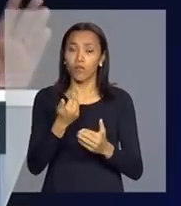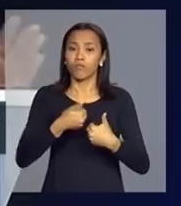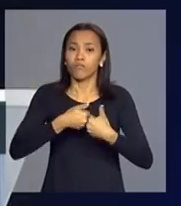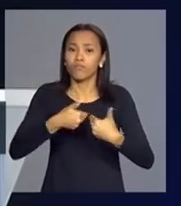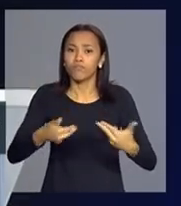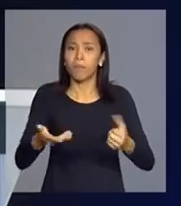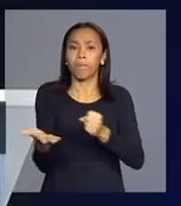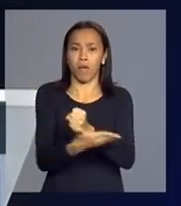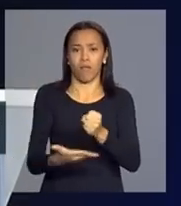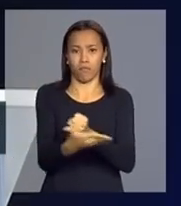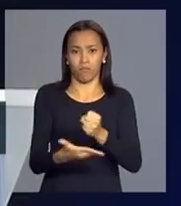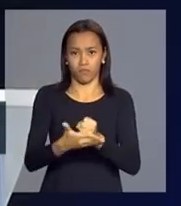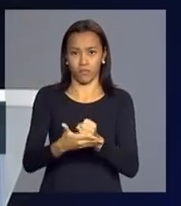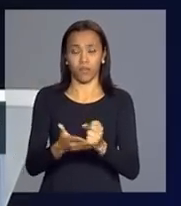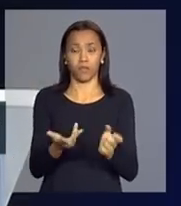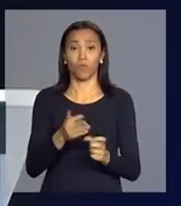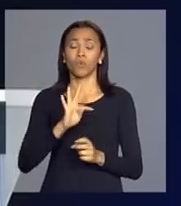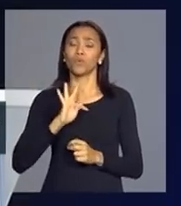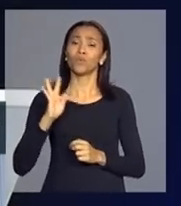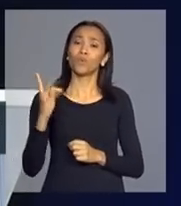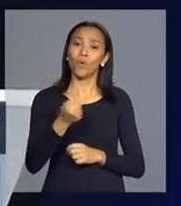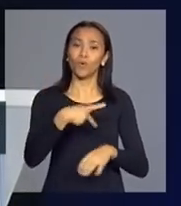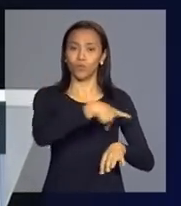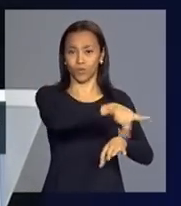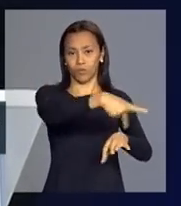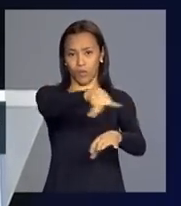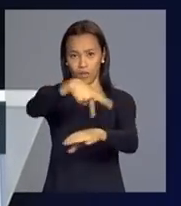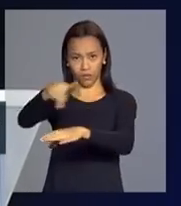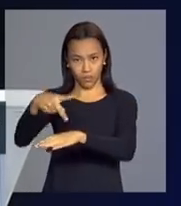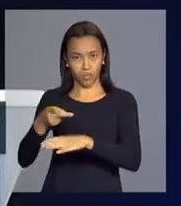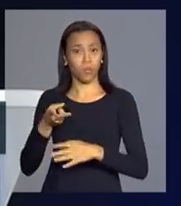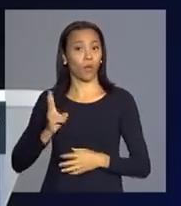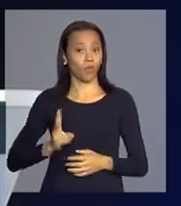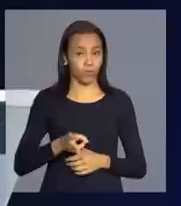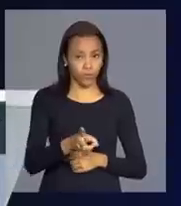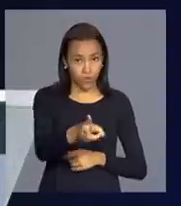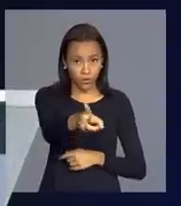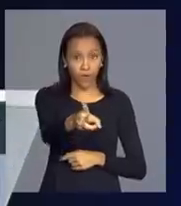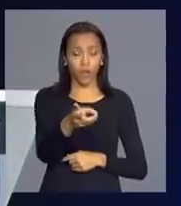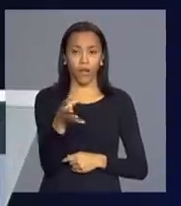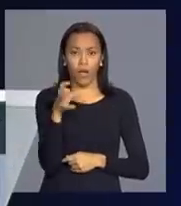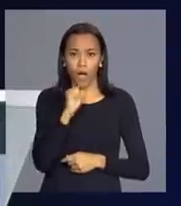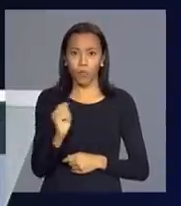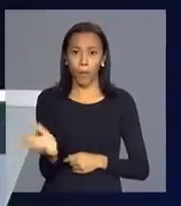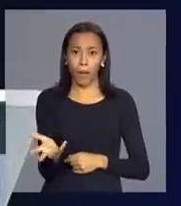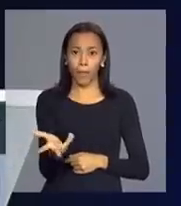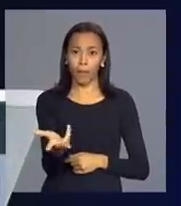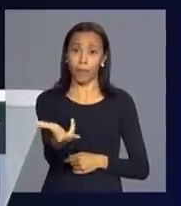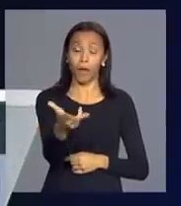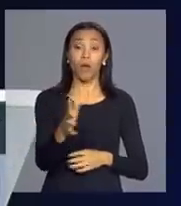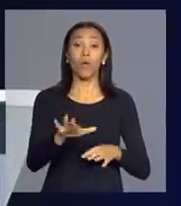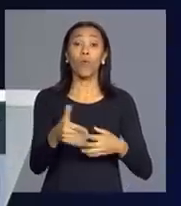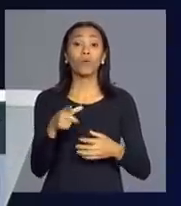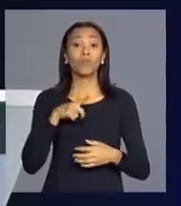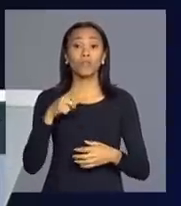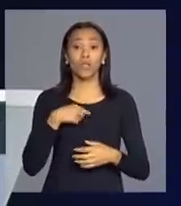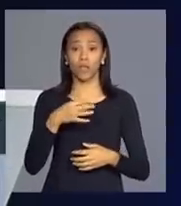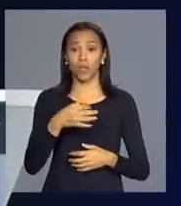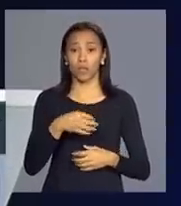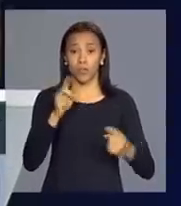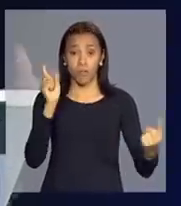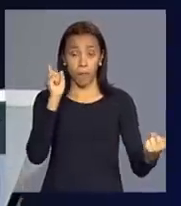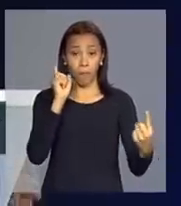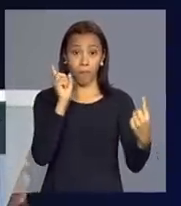Todos os países, para caminharem, e caminham mais rápido quando há consenso, quando